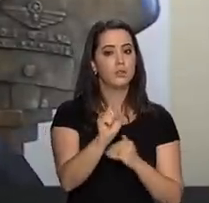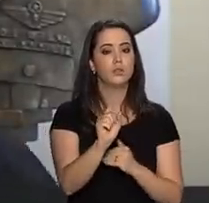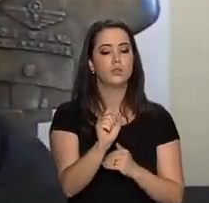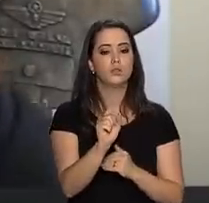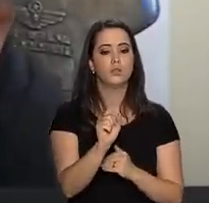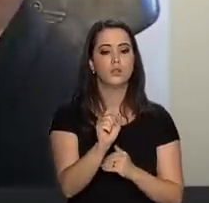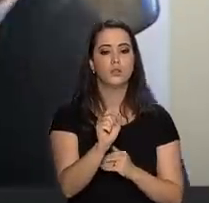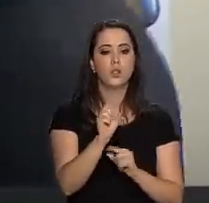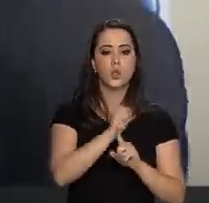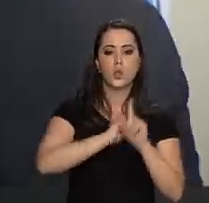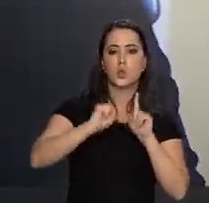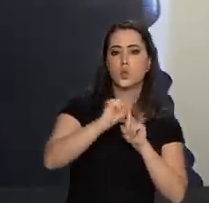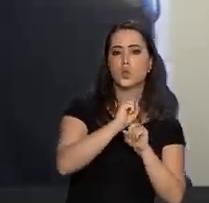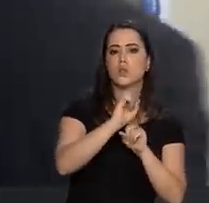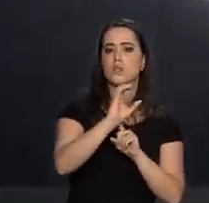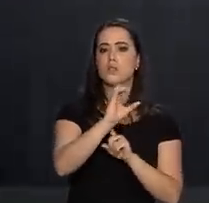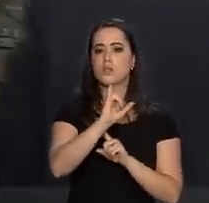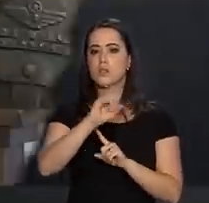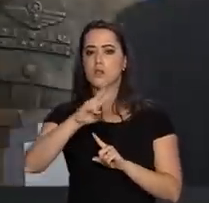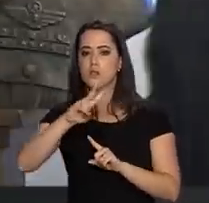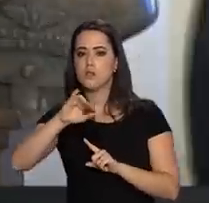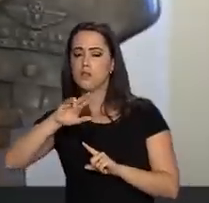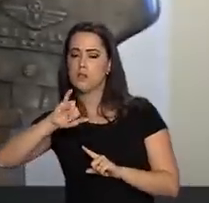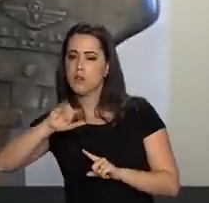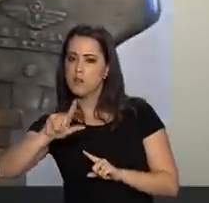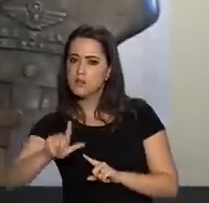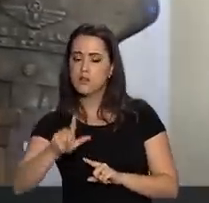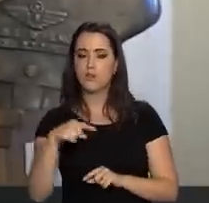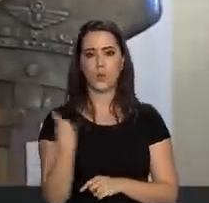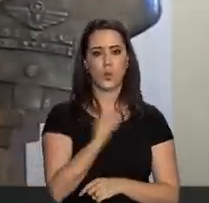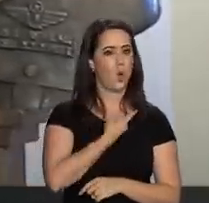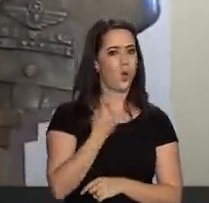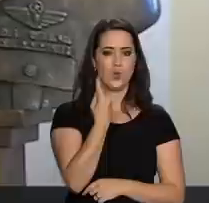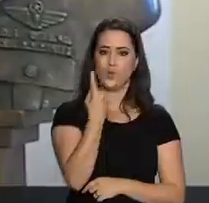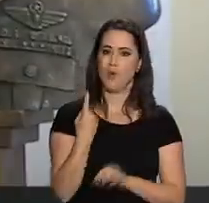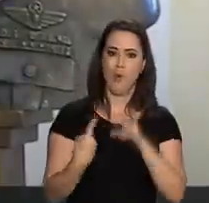de sociedade civil, que somos uma sociedade só.